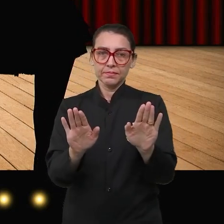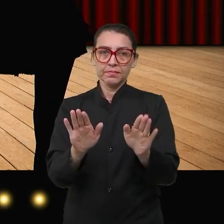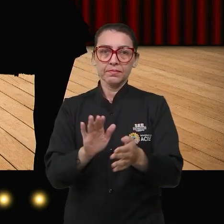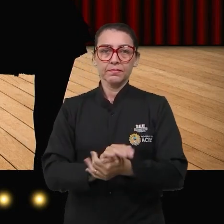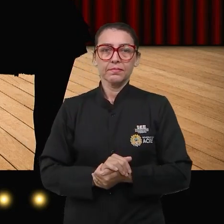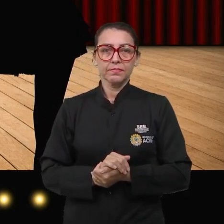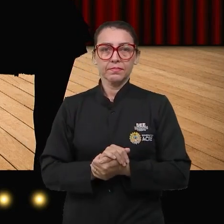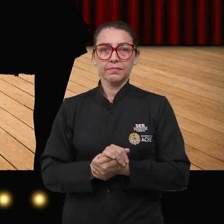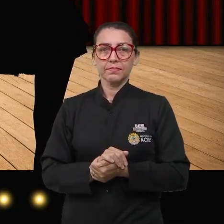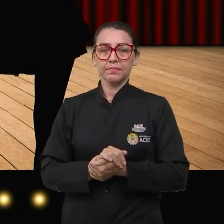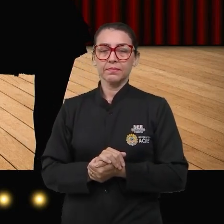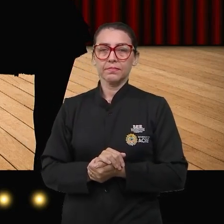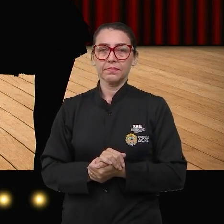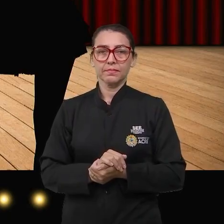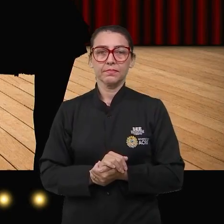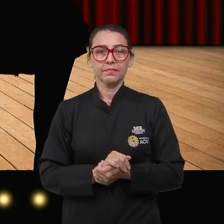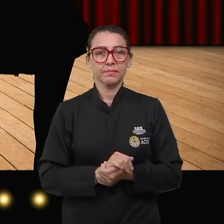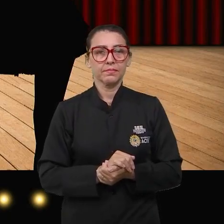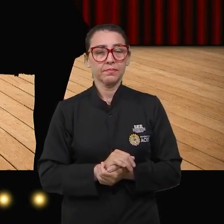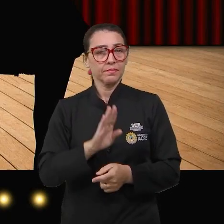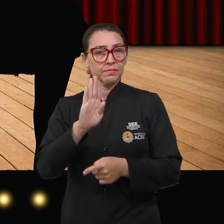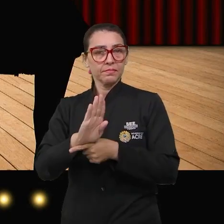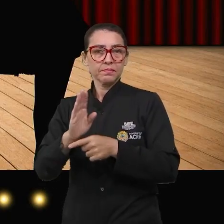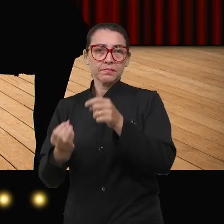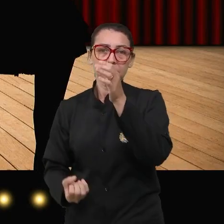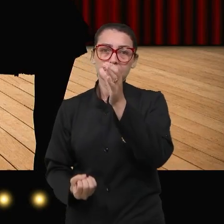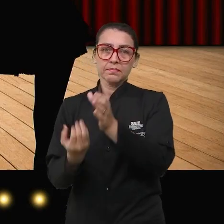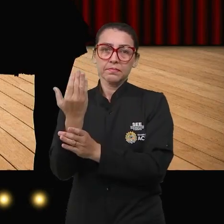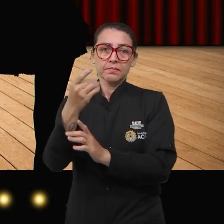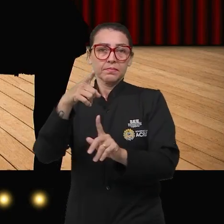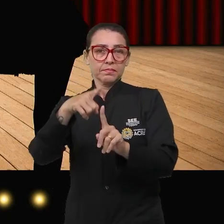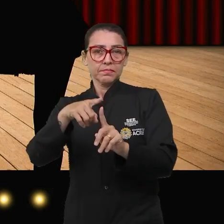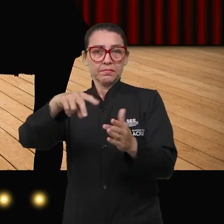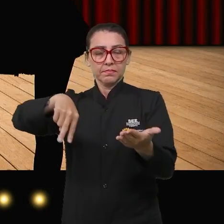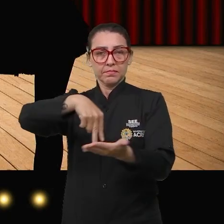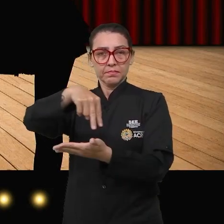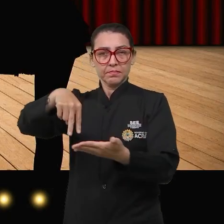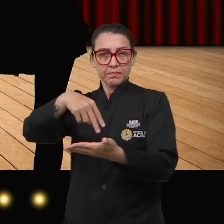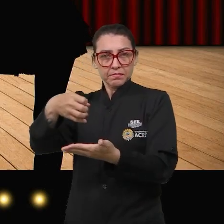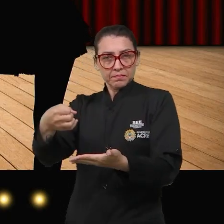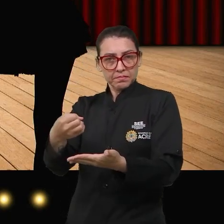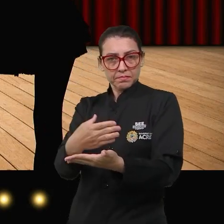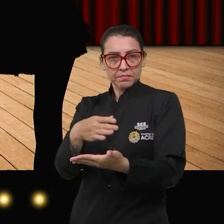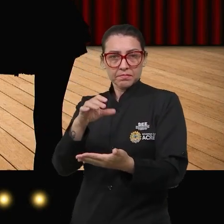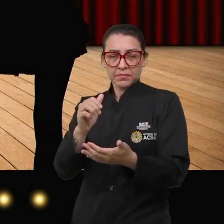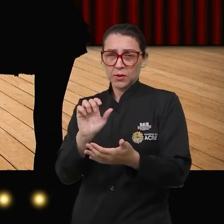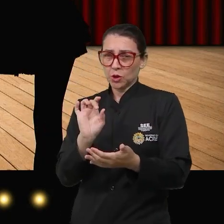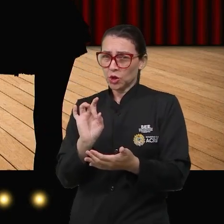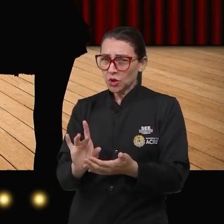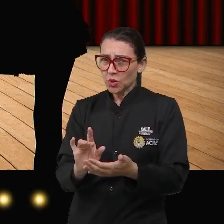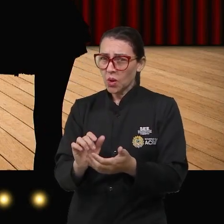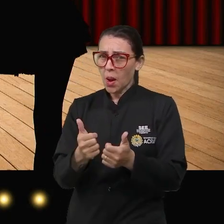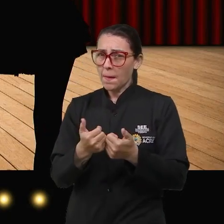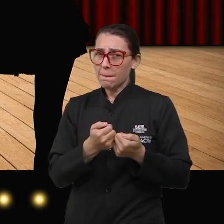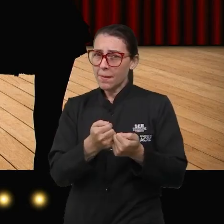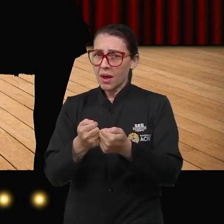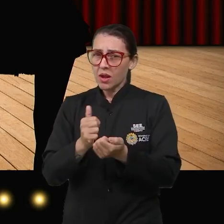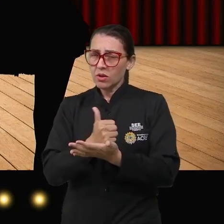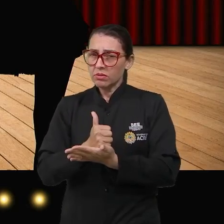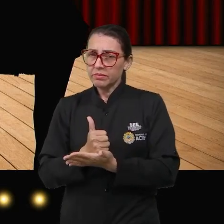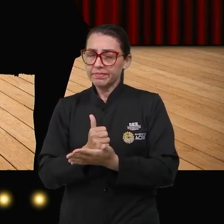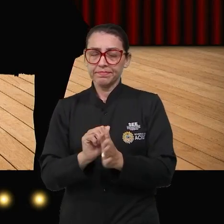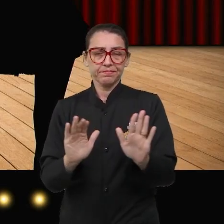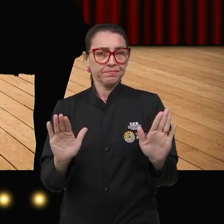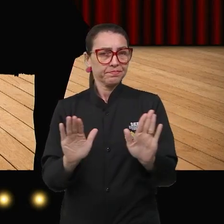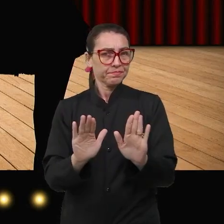patrimônio cultural? A gente sabe que não. Letra B: reproduzir estilos de dança modernos apenas para jogos de